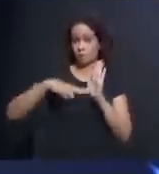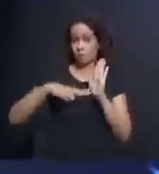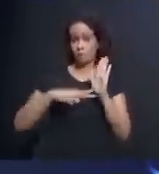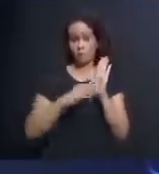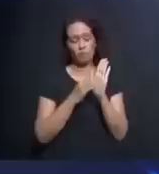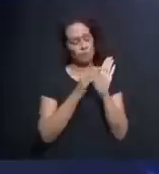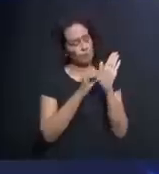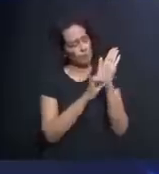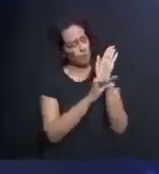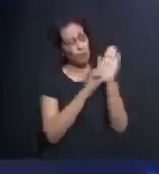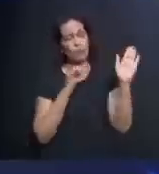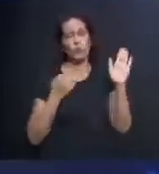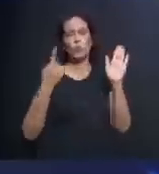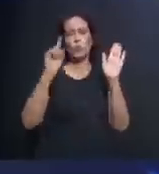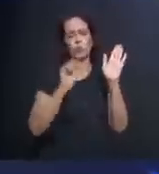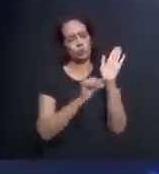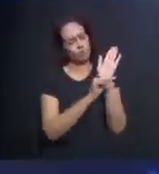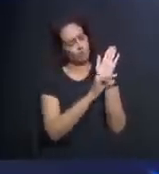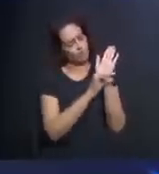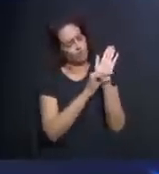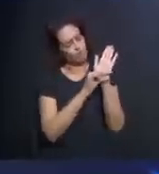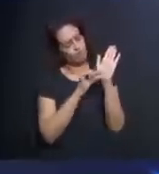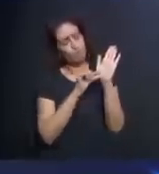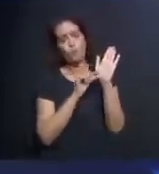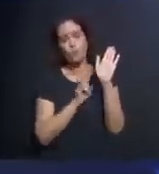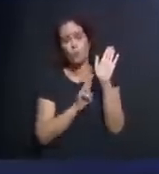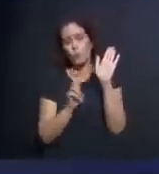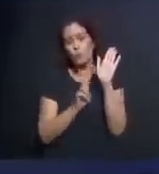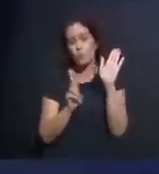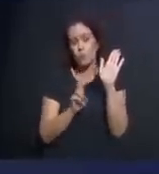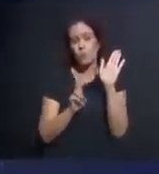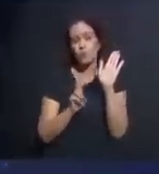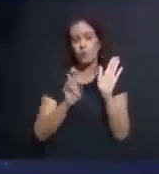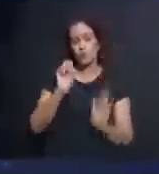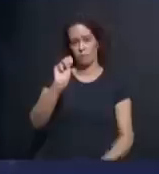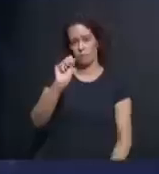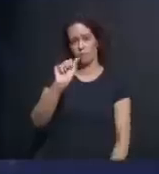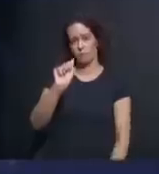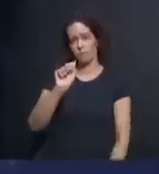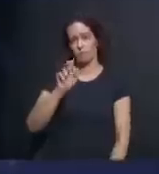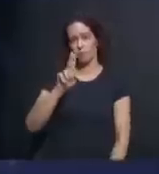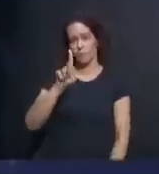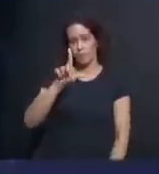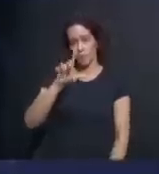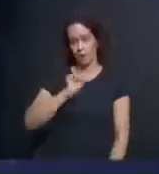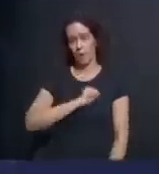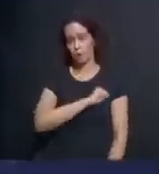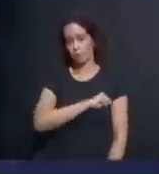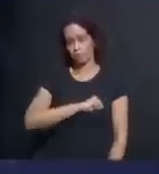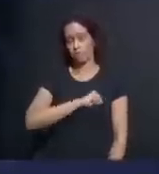Era o início. Mas depois do capítulo 15 de Atos para frente, quem comanda a festa